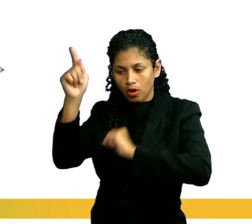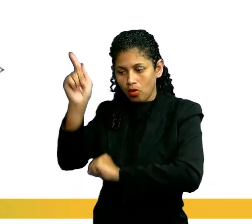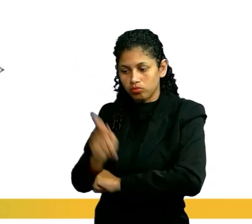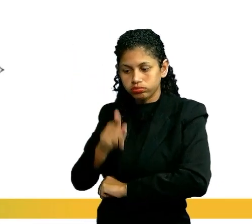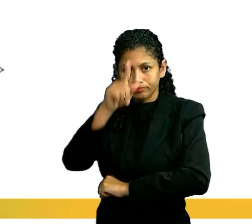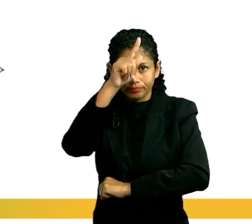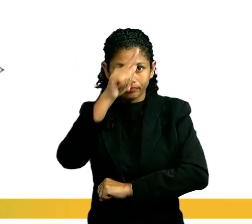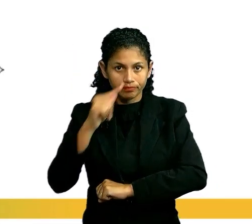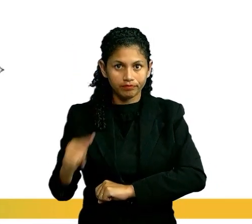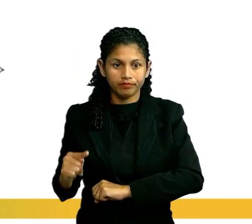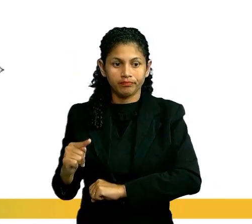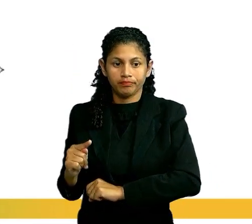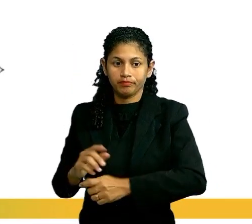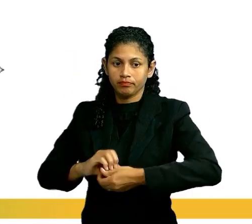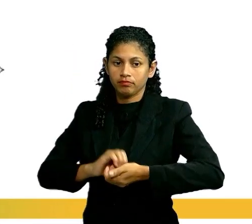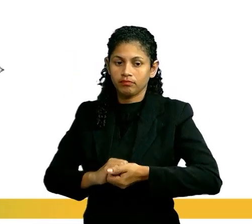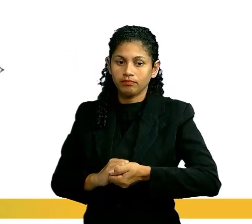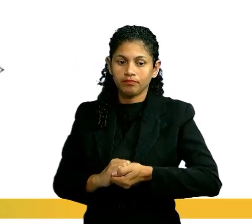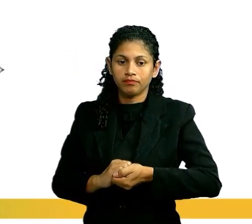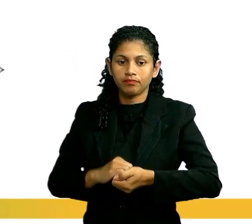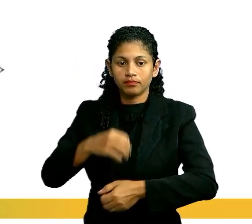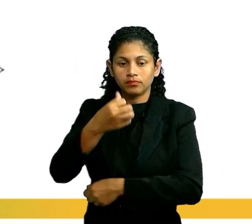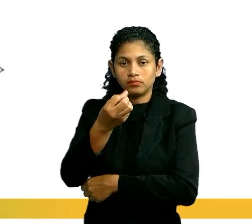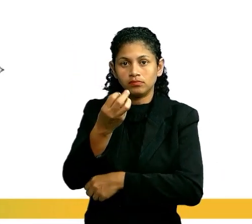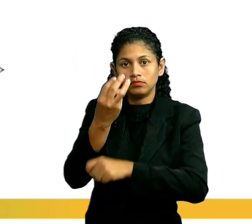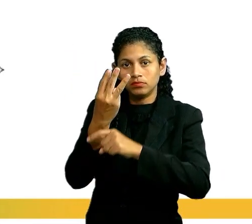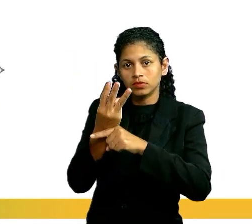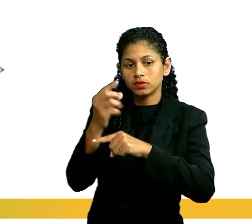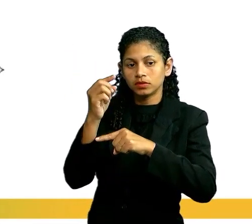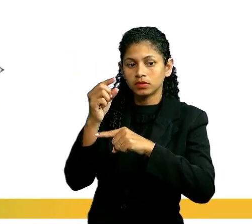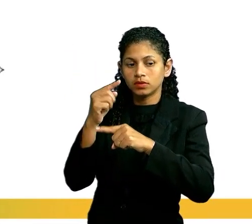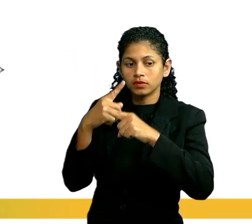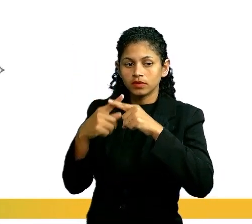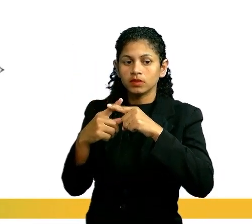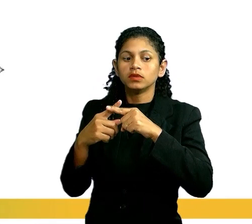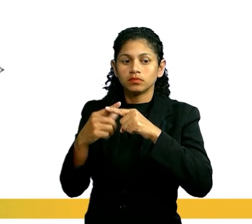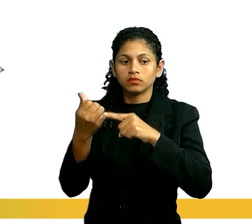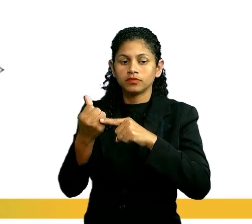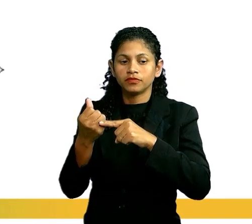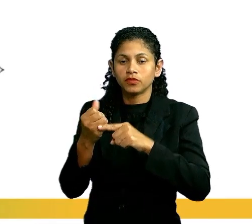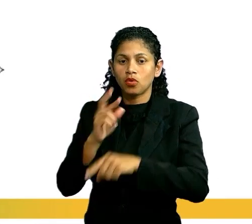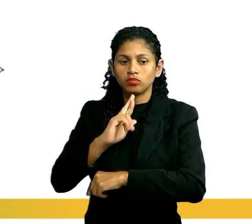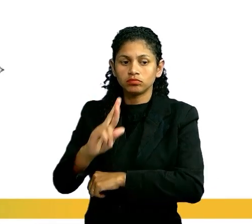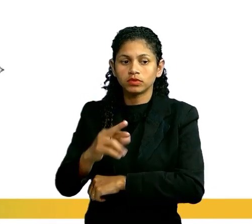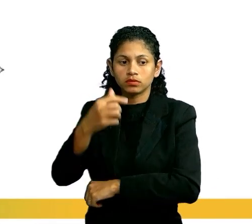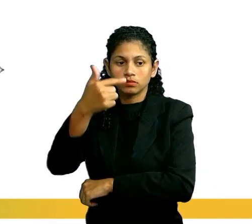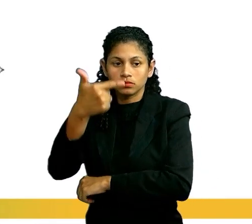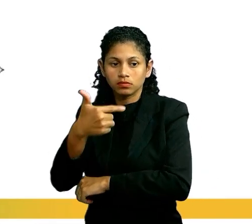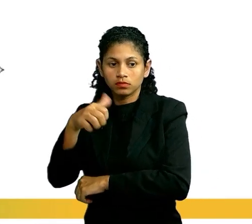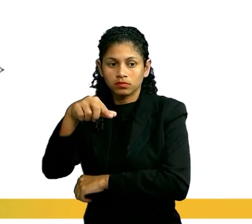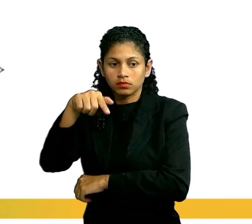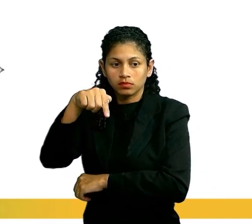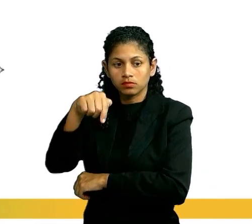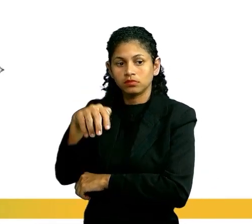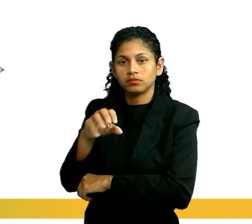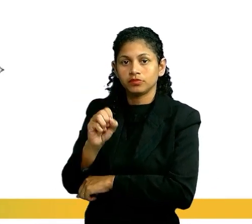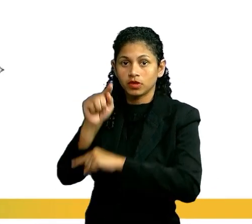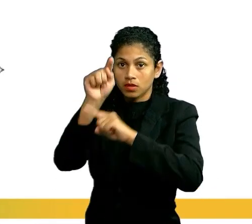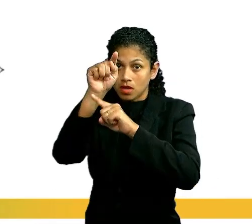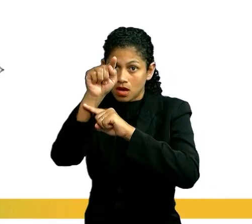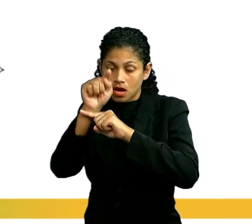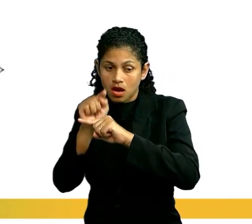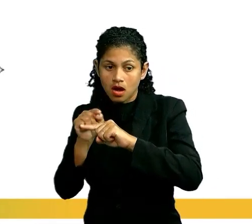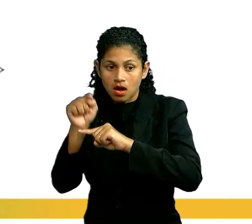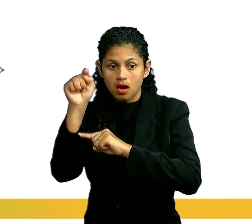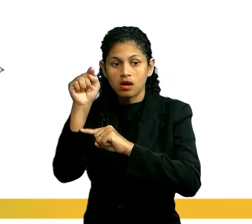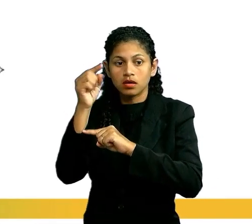ok, ó? 3 vezes 90 raiz de 3 é 270 raiz de 3, tá? Só para você ter